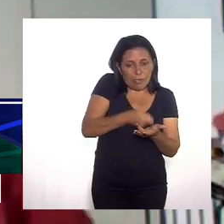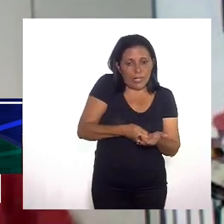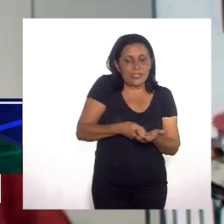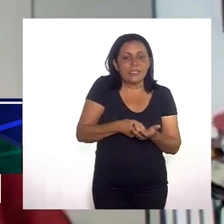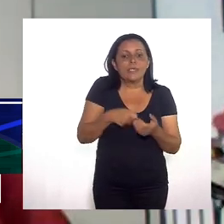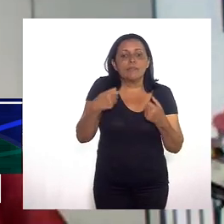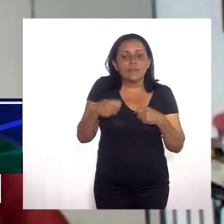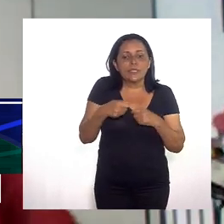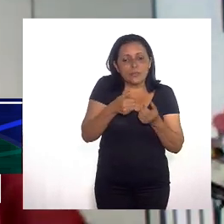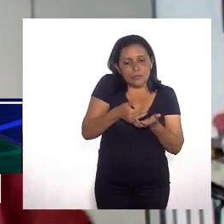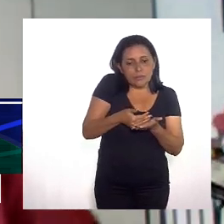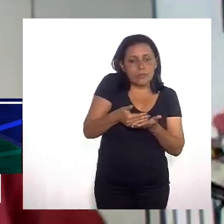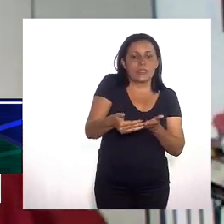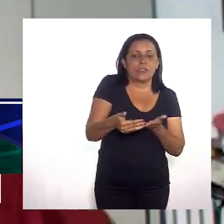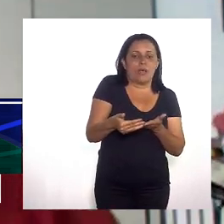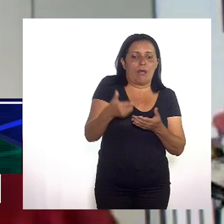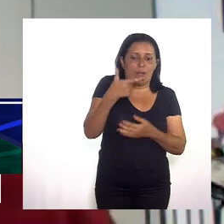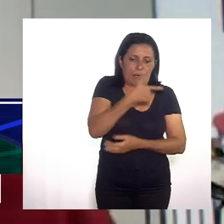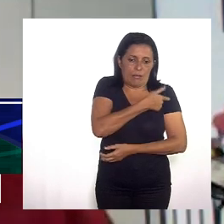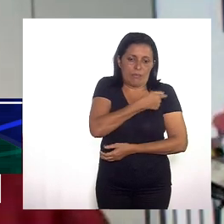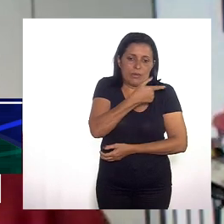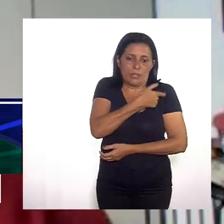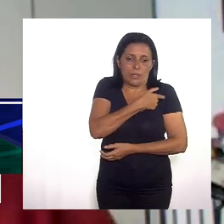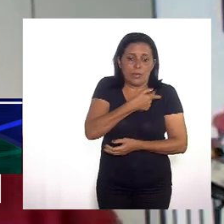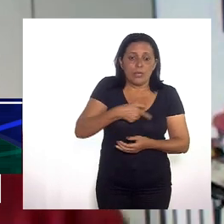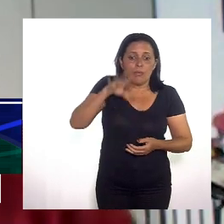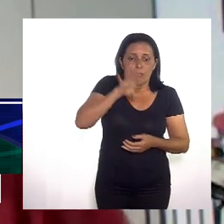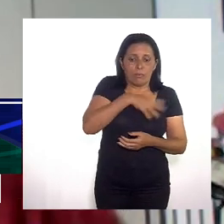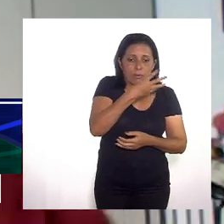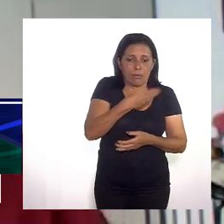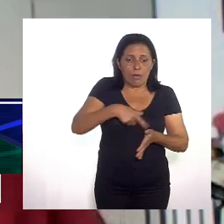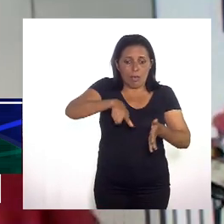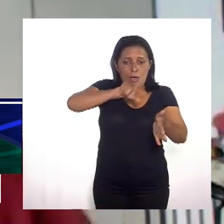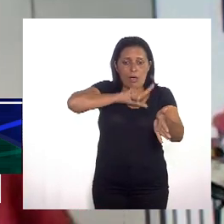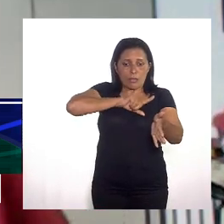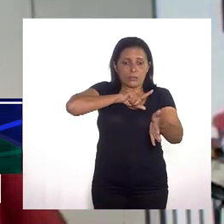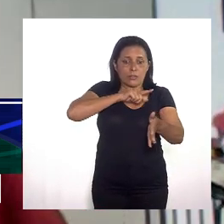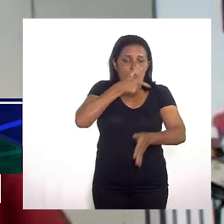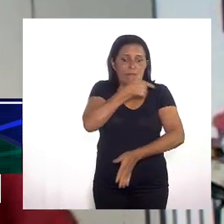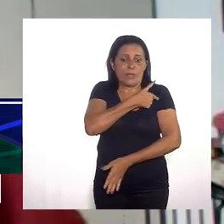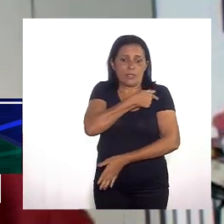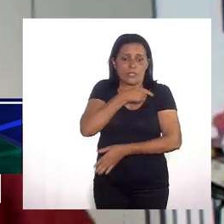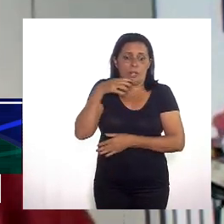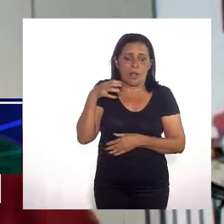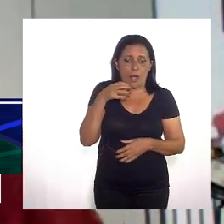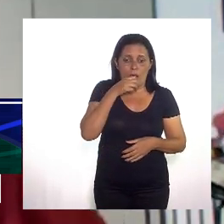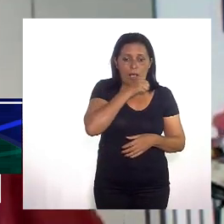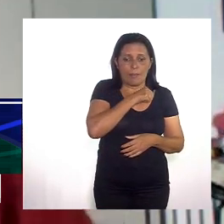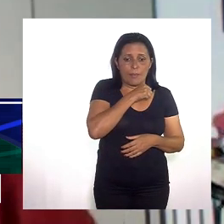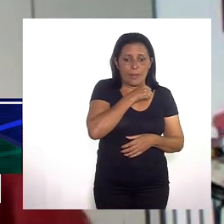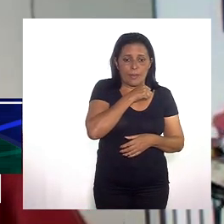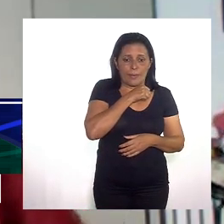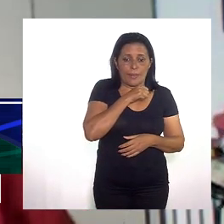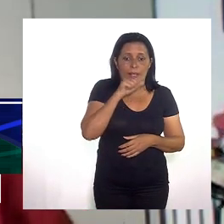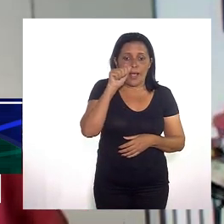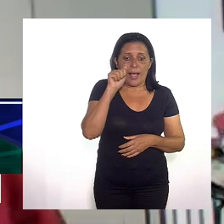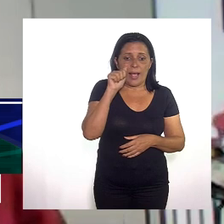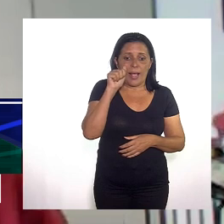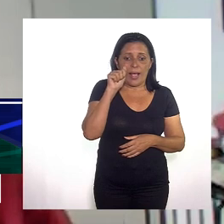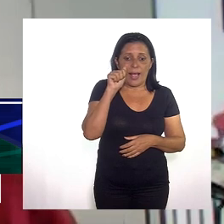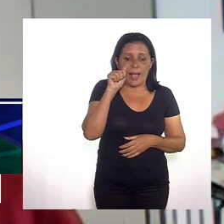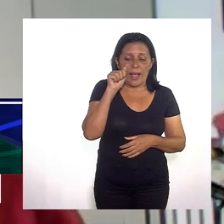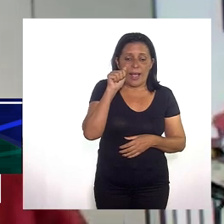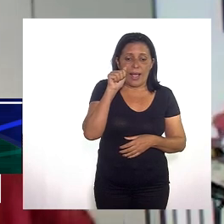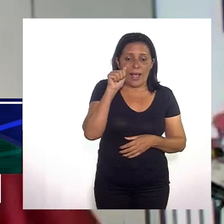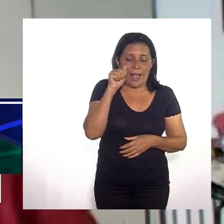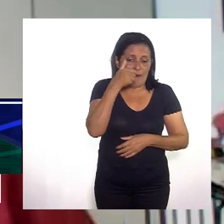que iniciar a imunização e a gente tem que antecipar o calendário. Para quê? Para que a vacina faça efeito. A vacina AstraZeneca ela demora 3 semanas para fazer